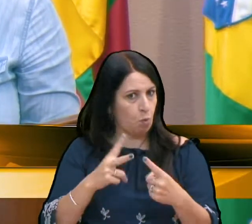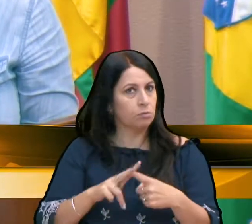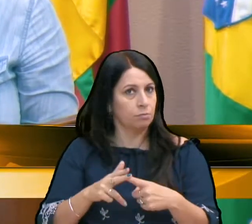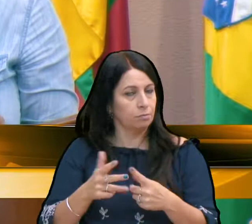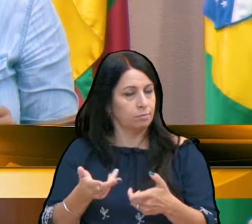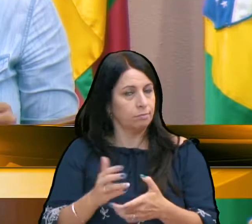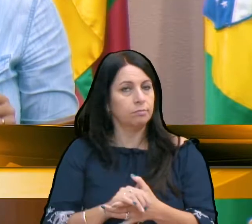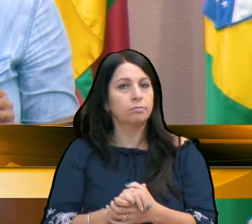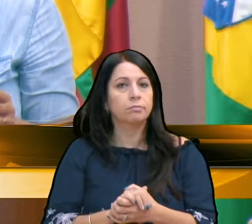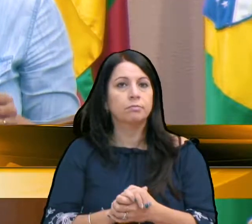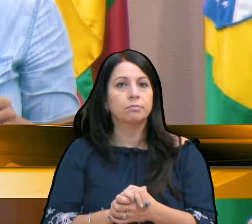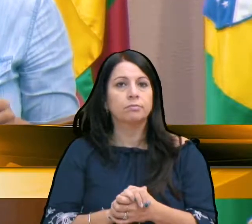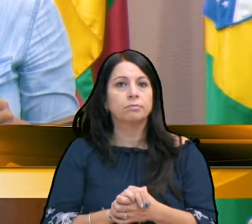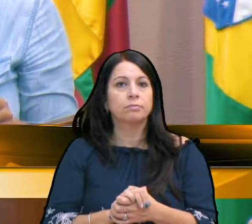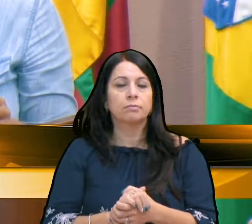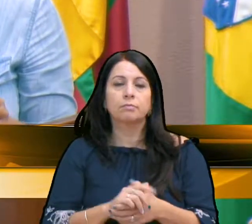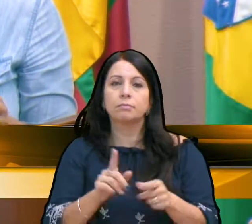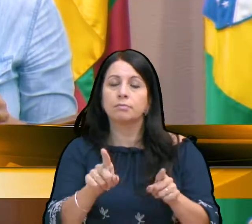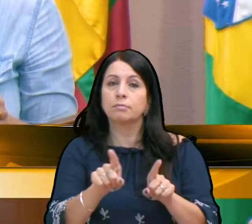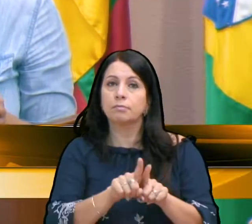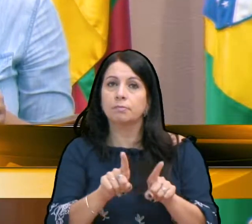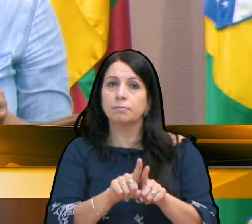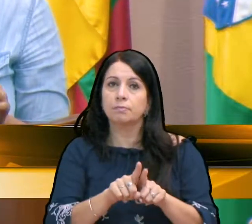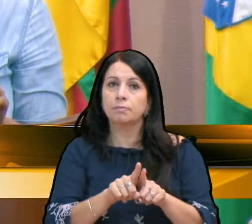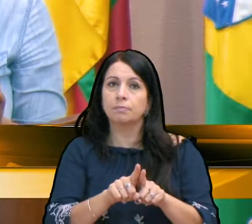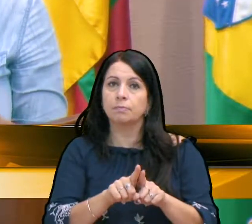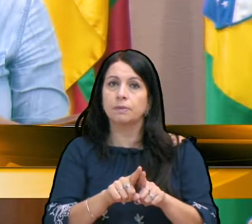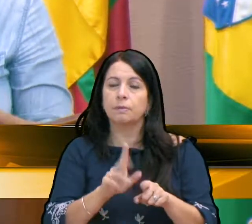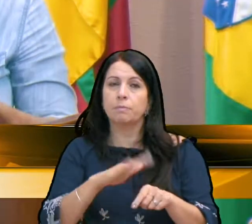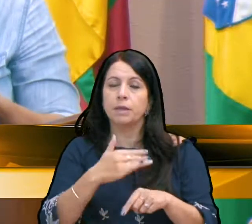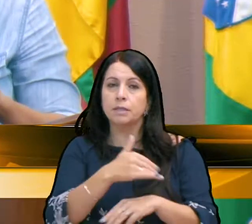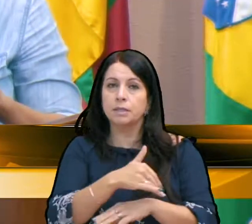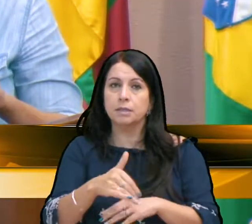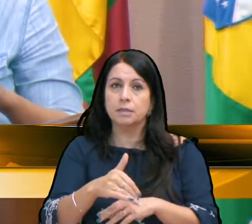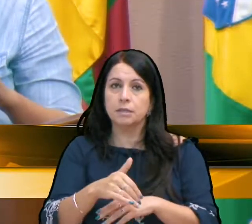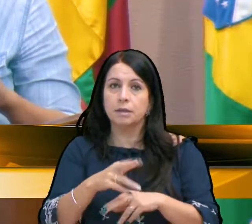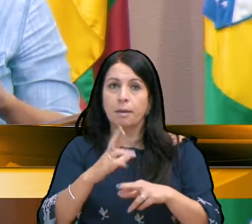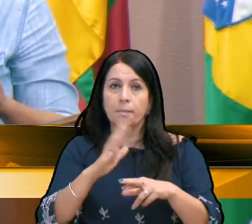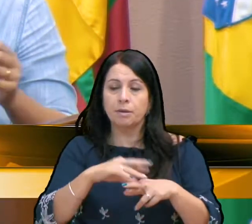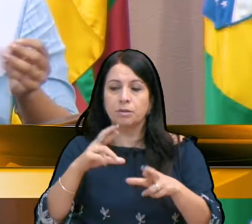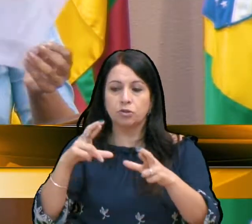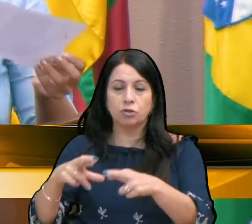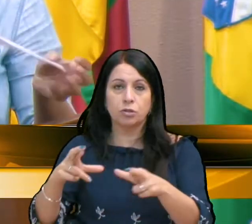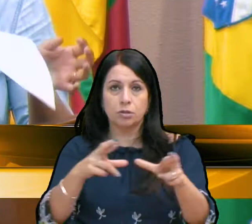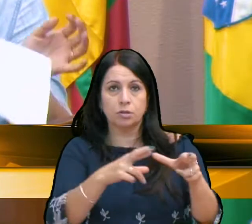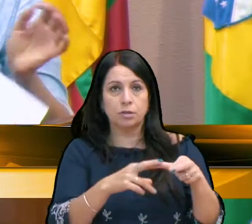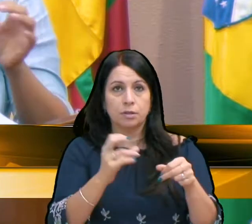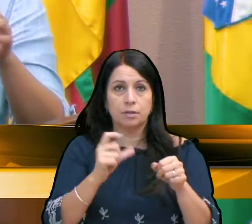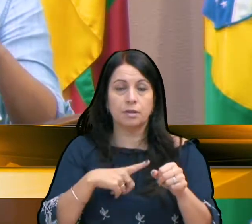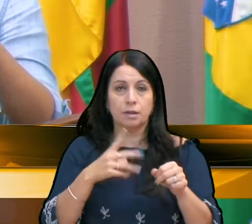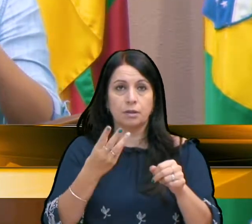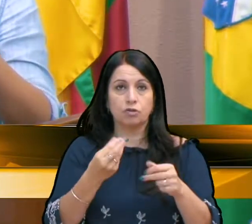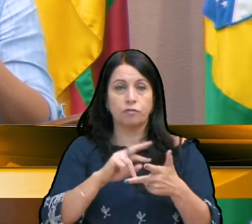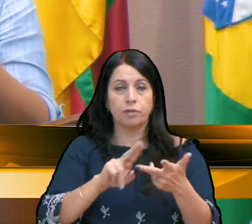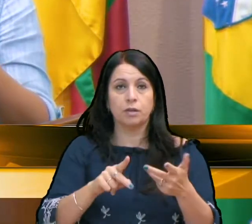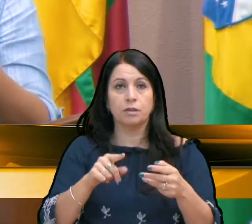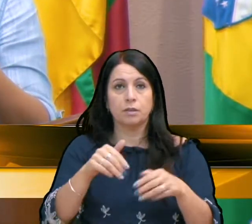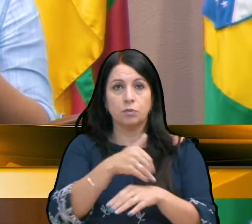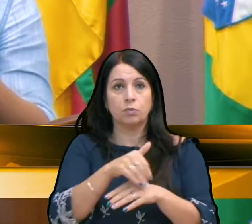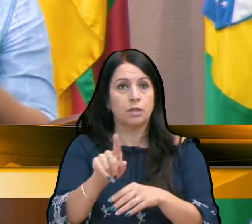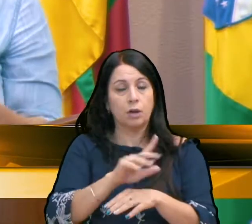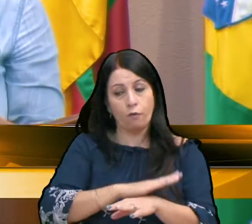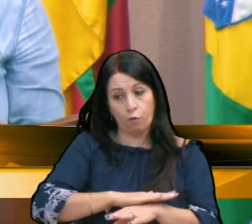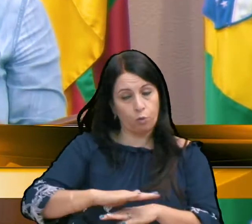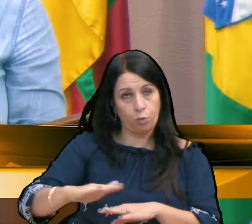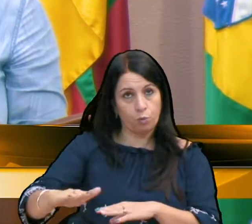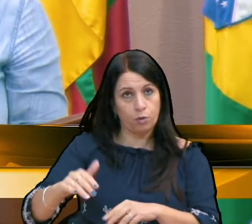né? Então, aqui também diz, além das estradas citadas, a maioria dos distritos possuem diversas ruas que não foram